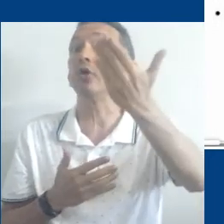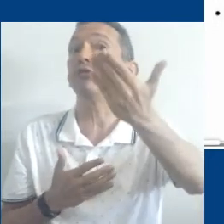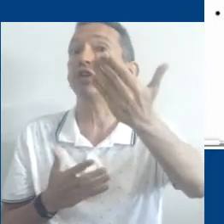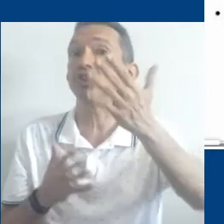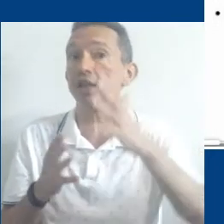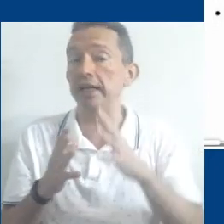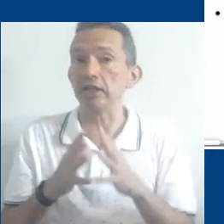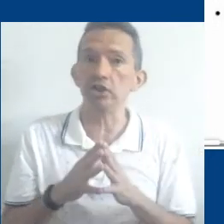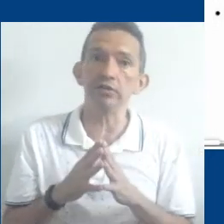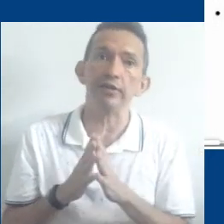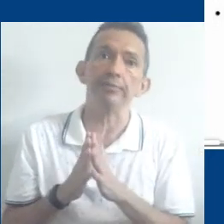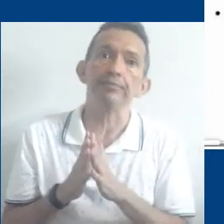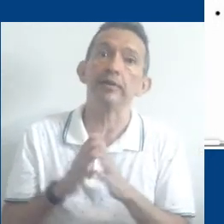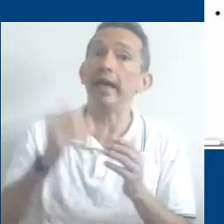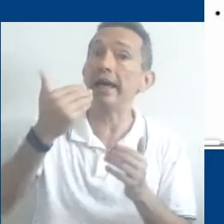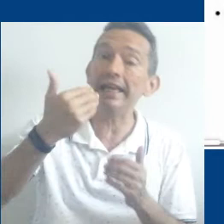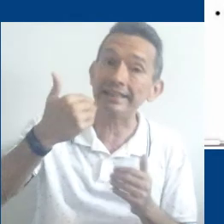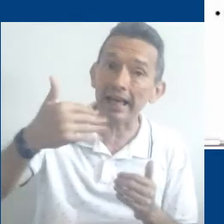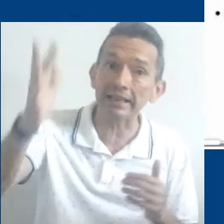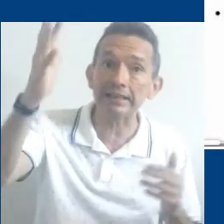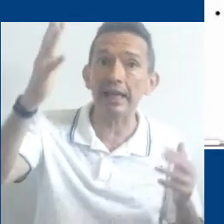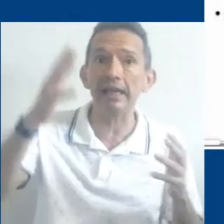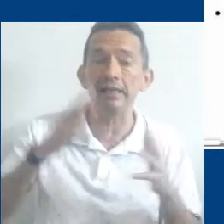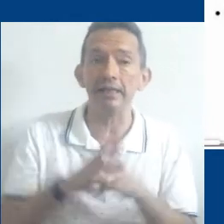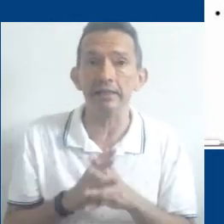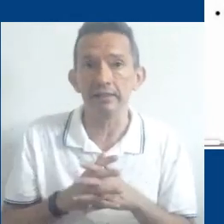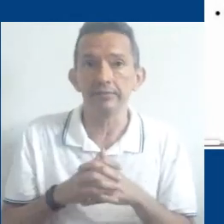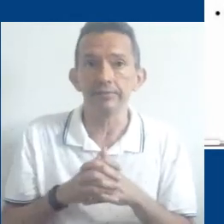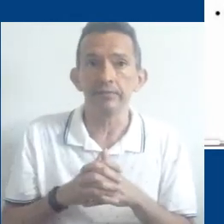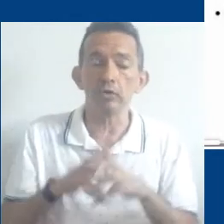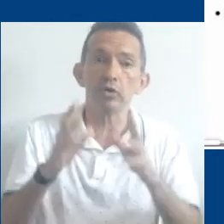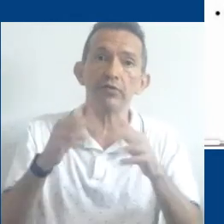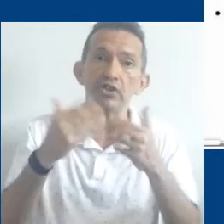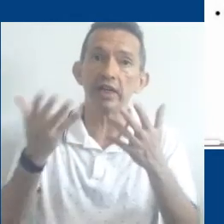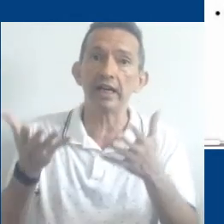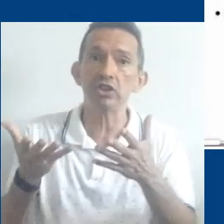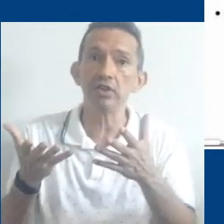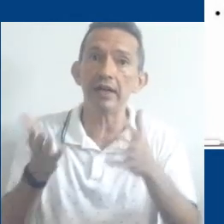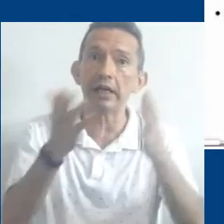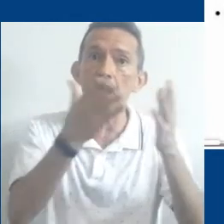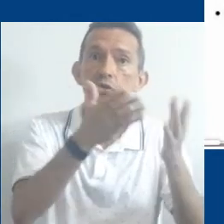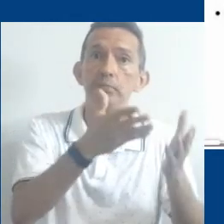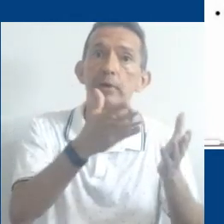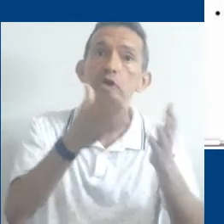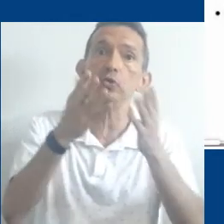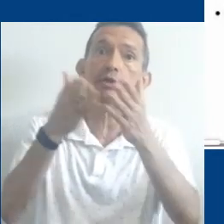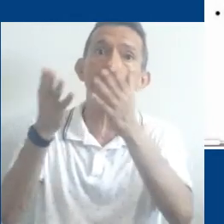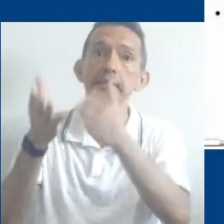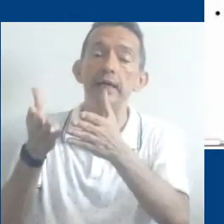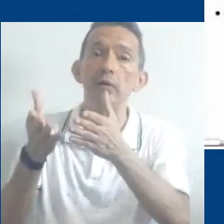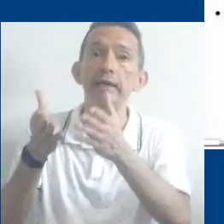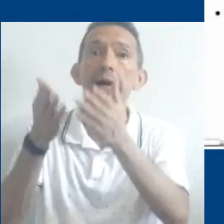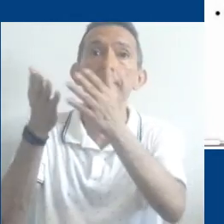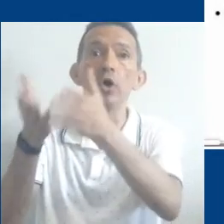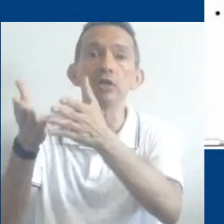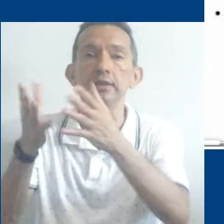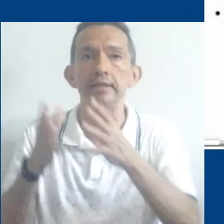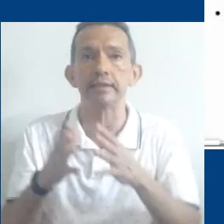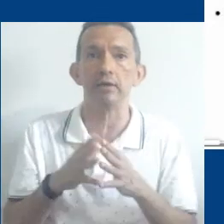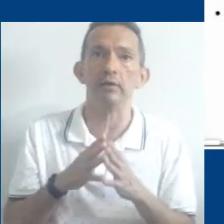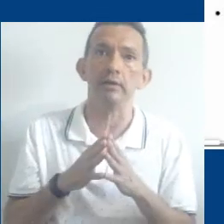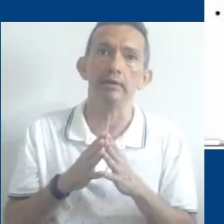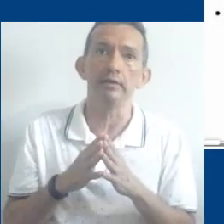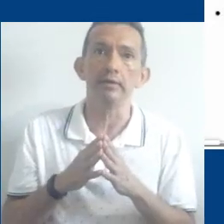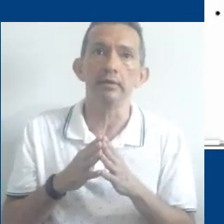da autofagia negativa, que ela é deletéria. A autofagia negativa, ela causa um prejuízo à célula e à morte